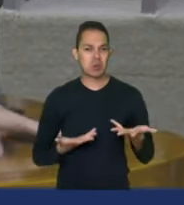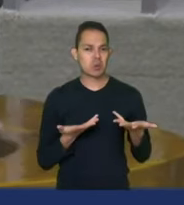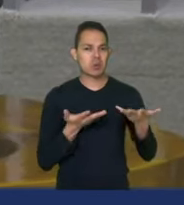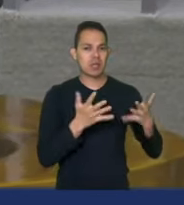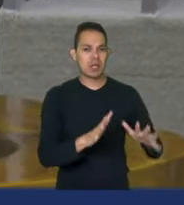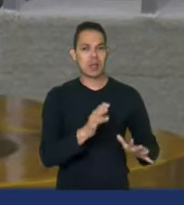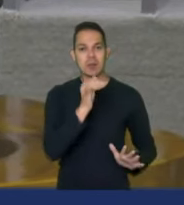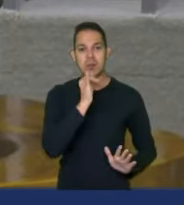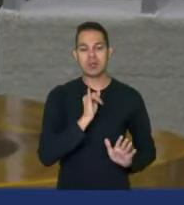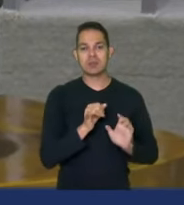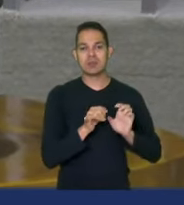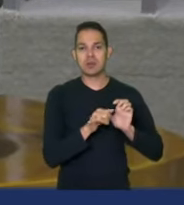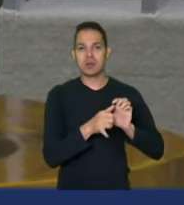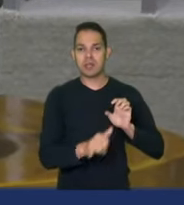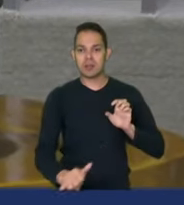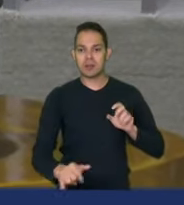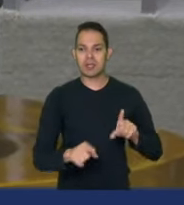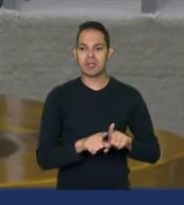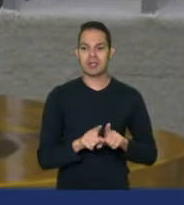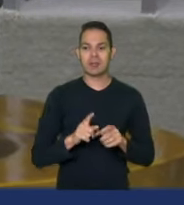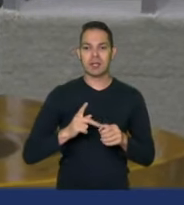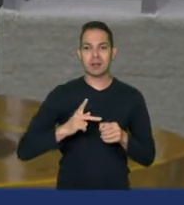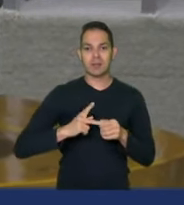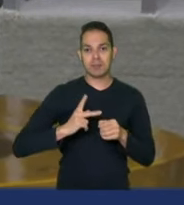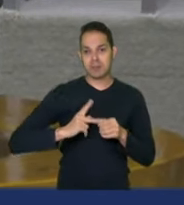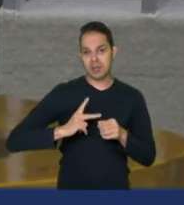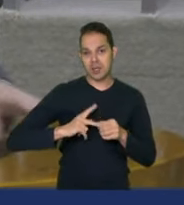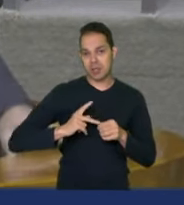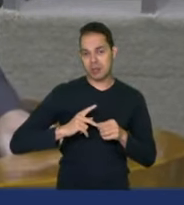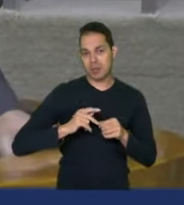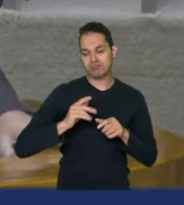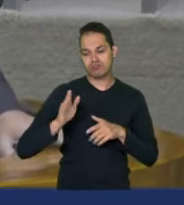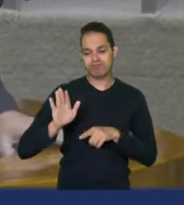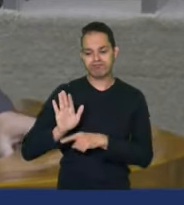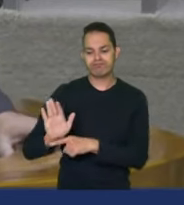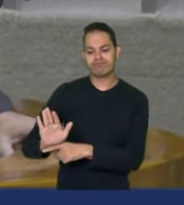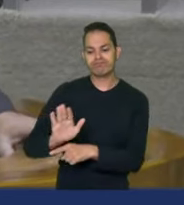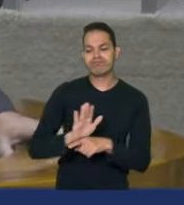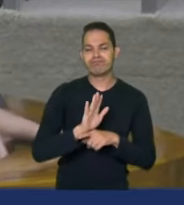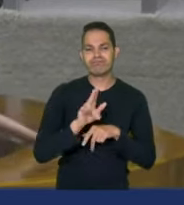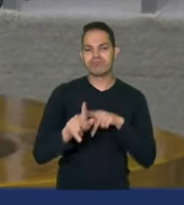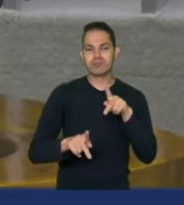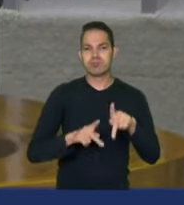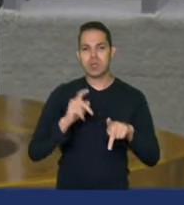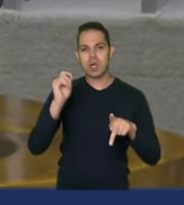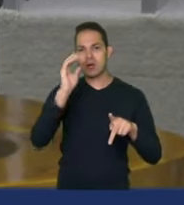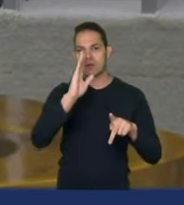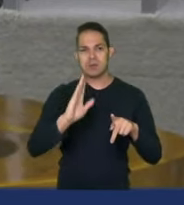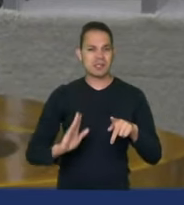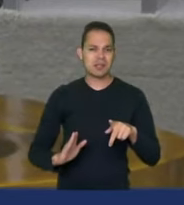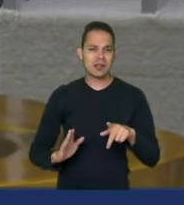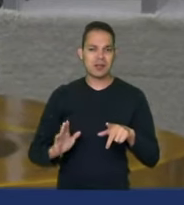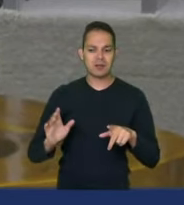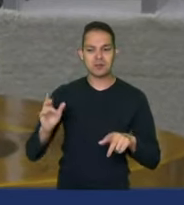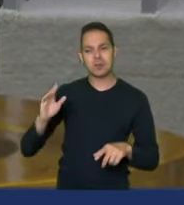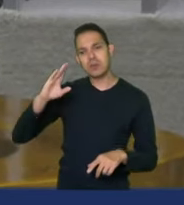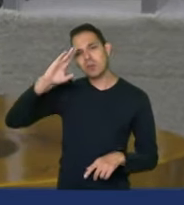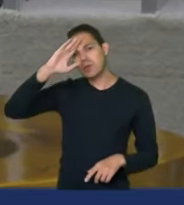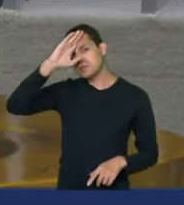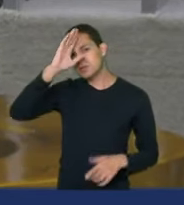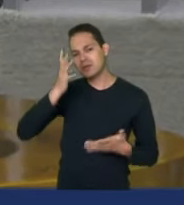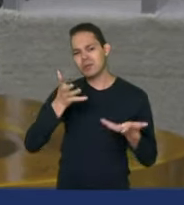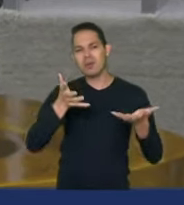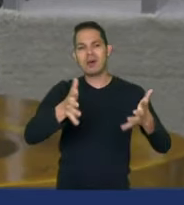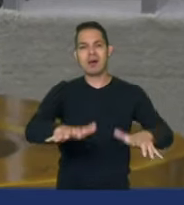Eletrobras, a exemplo da Petrobras, a serviço do povo brasileiro, a serviço de um projeto de